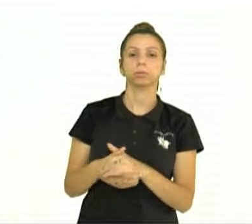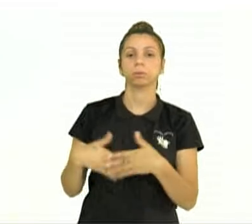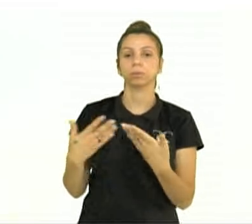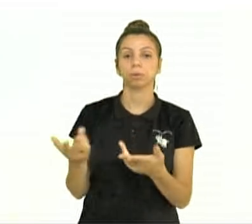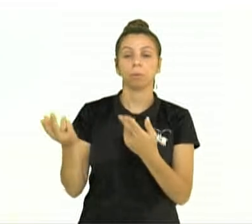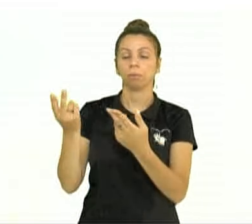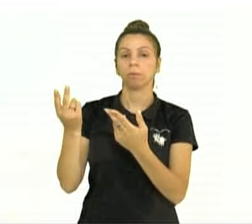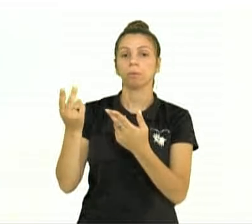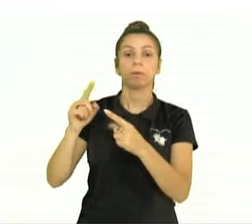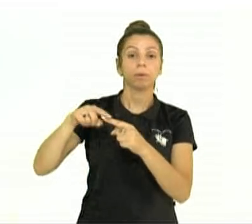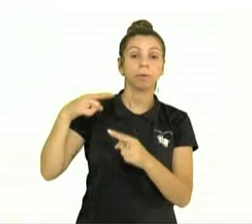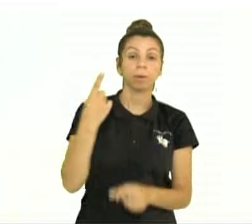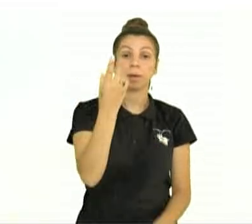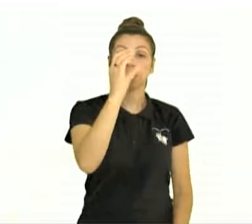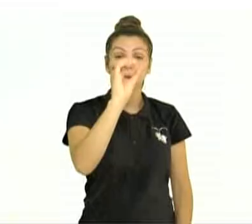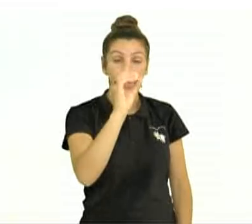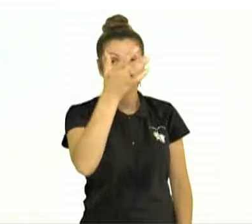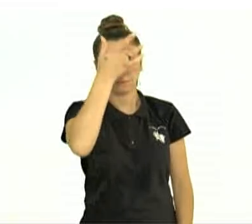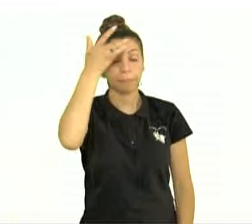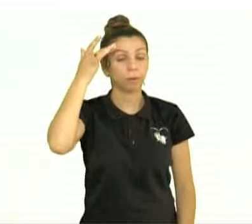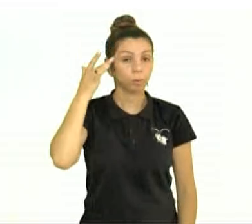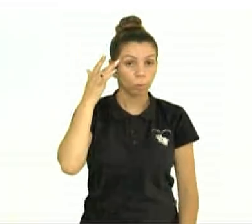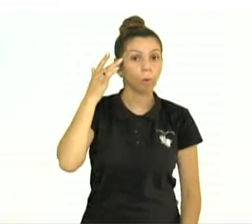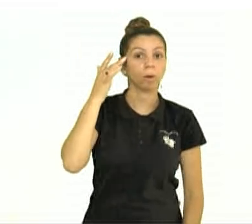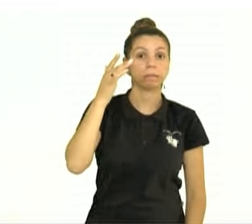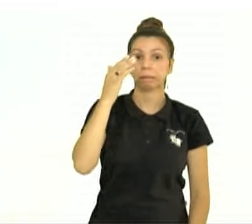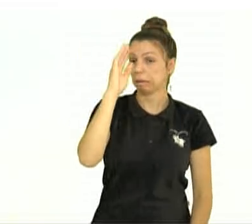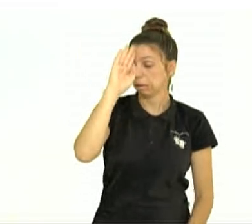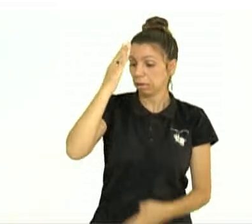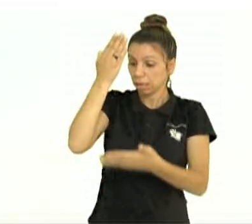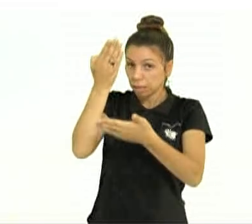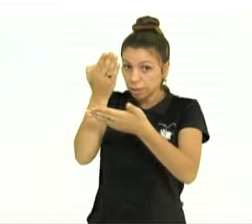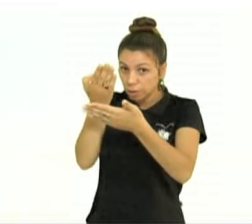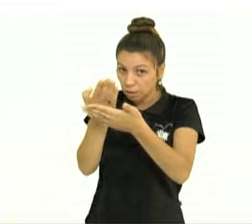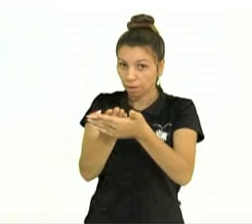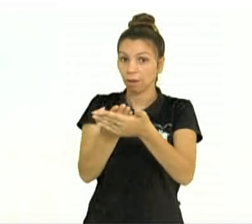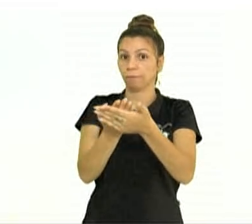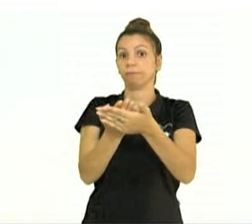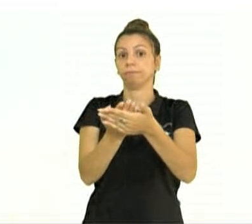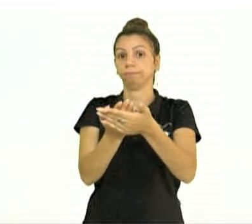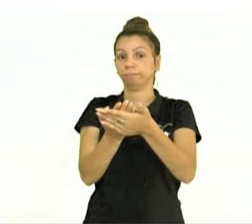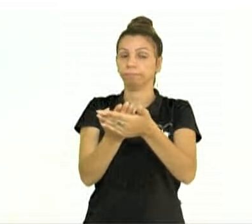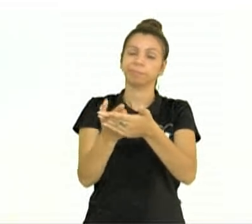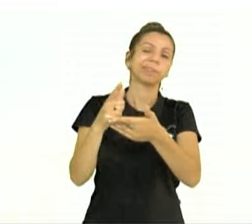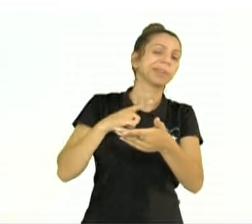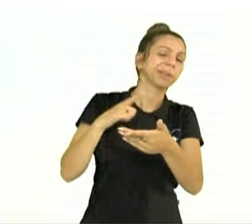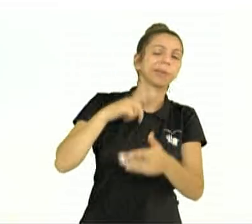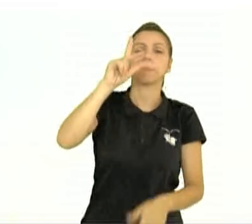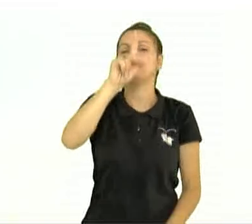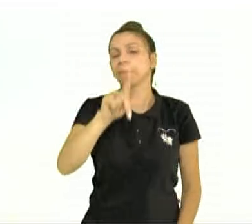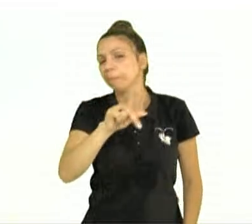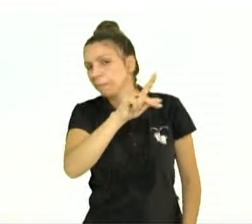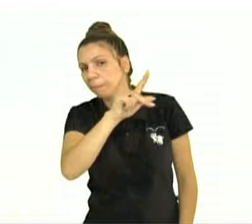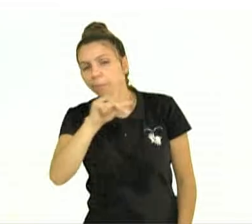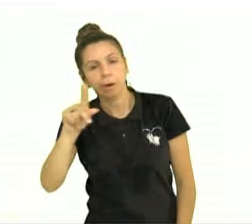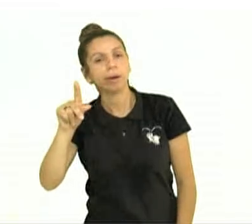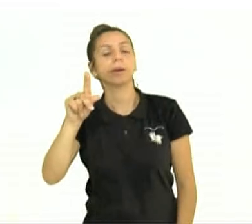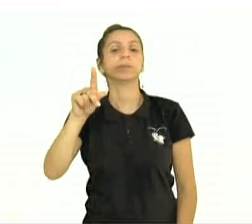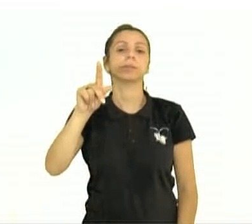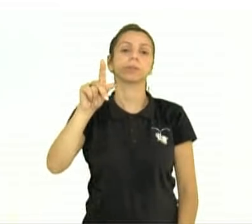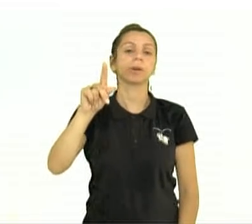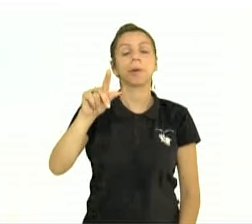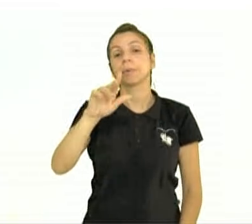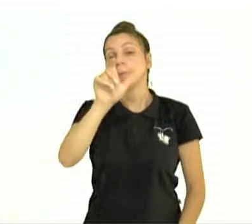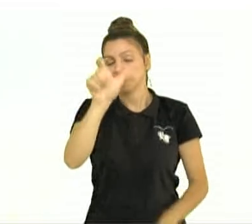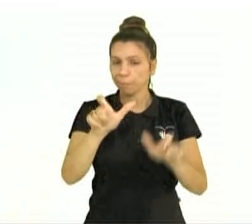Ele pegou 10 pessoas de sua confiança, tinha padres, tinha pessoas da